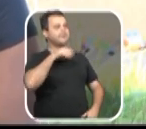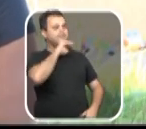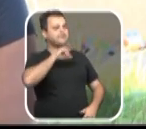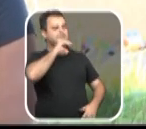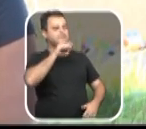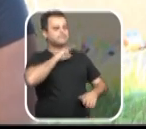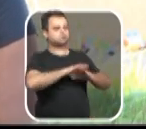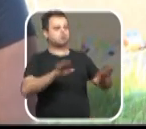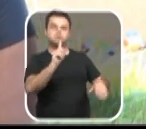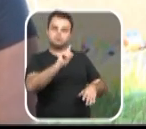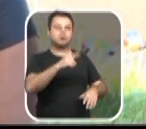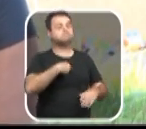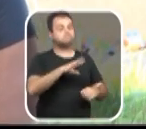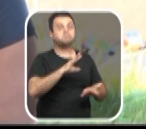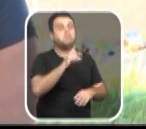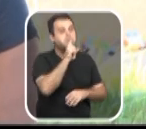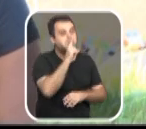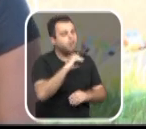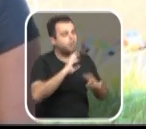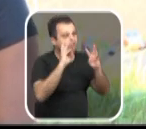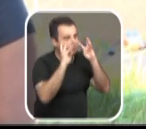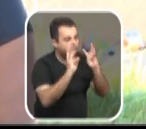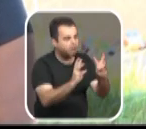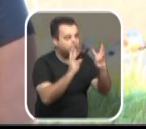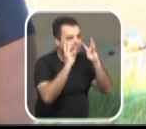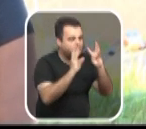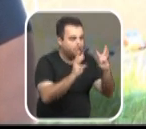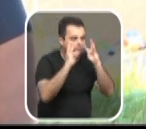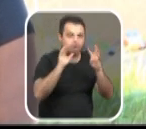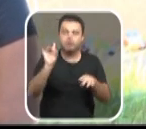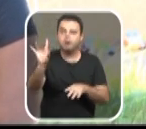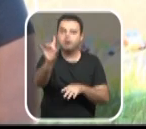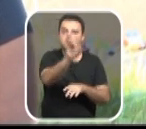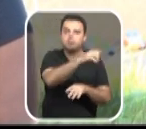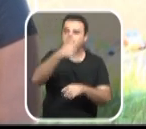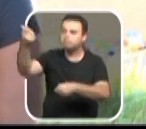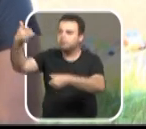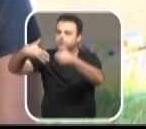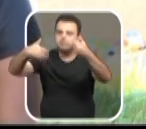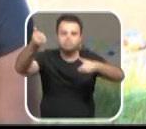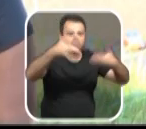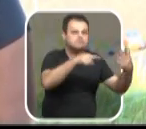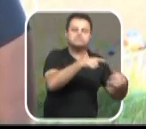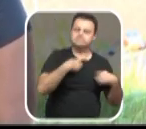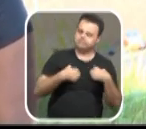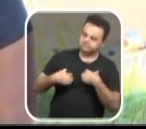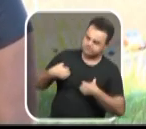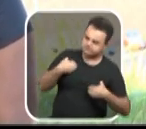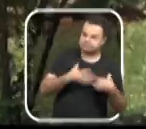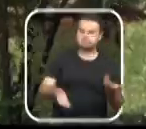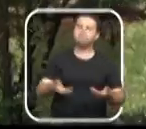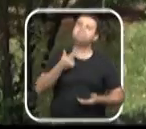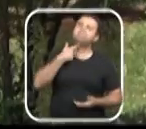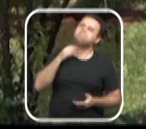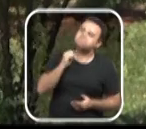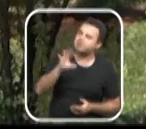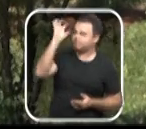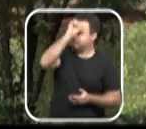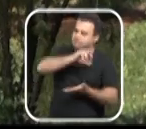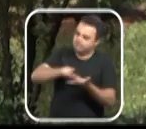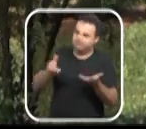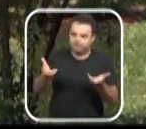para ouvir o que o outro tem para dizer, o que o outro tem para compartilhar, as angústias, o que ele gostaria de aprender.